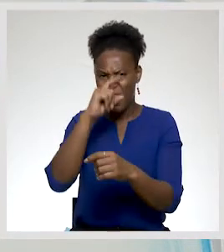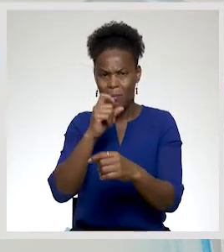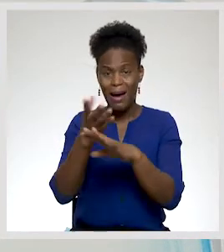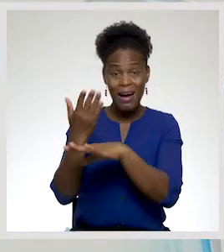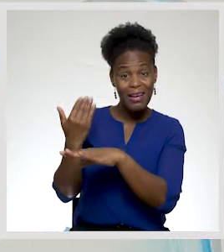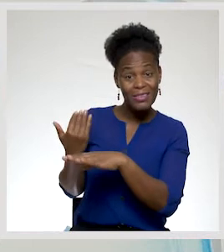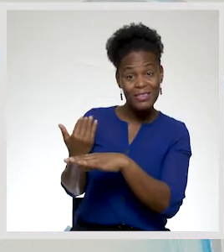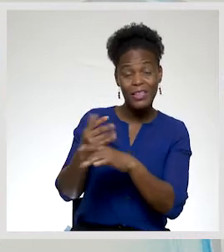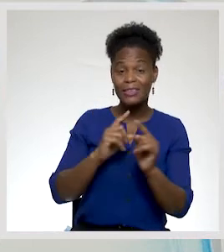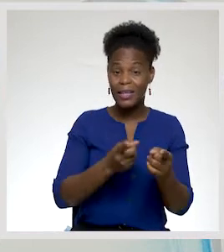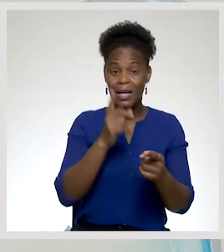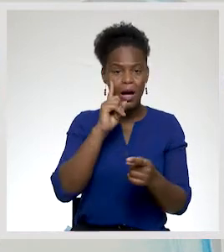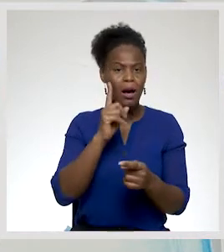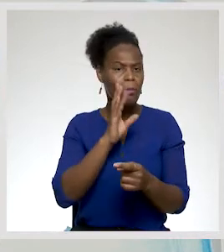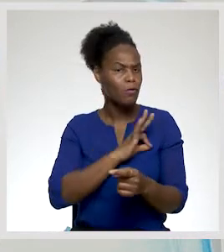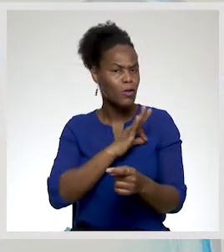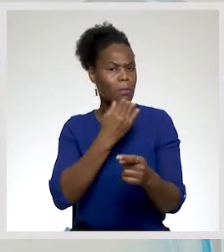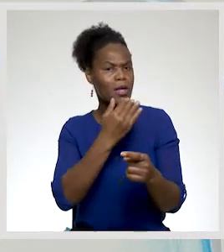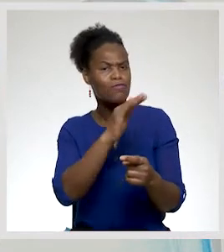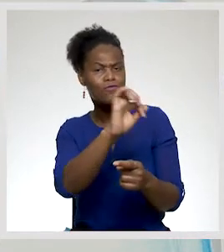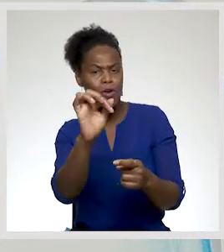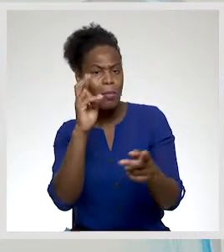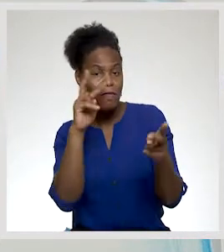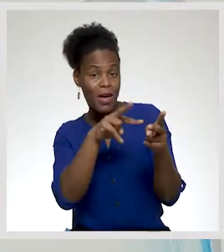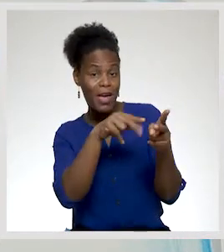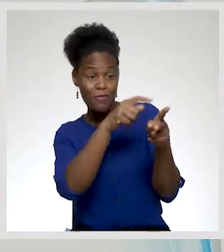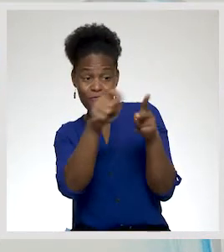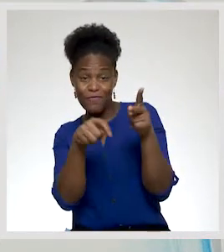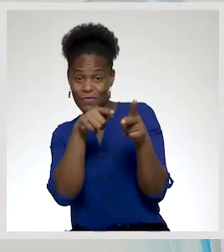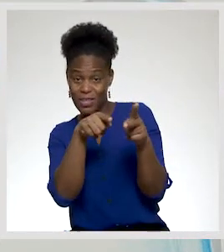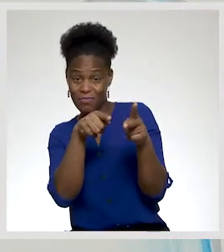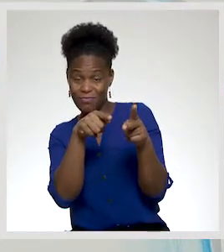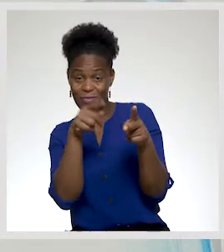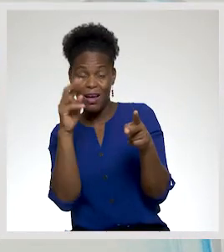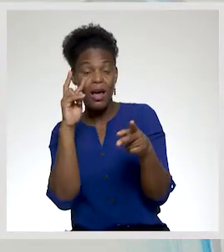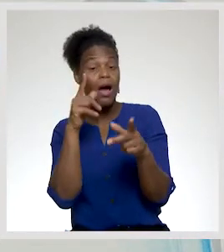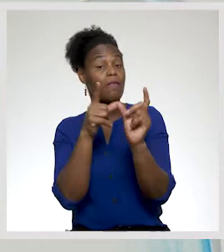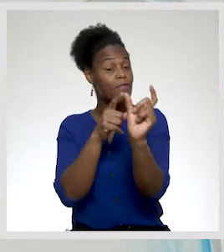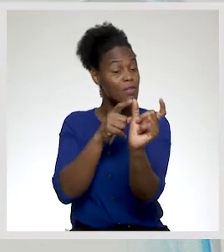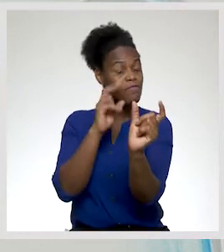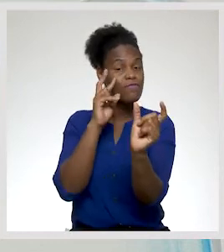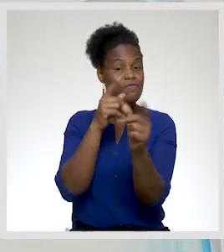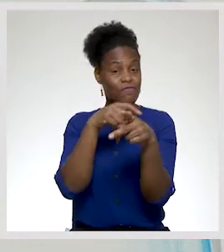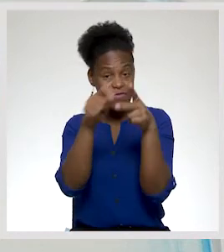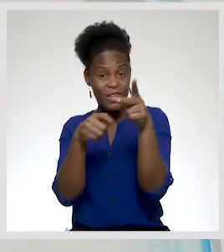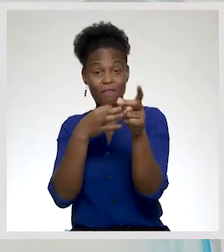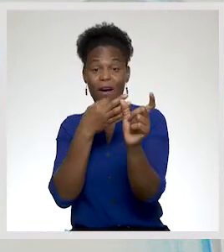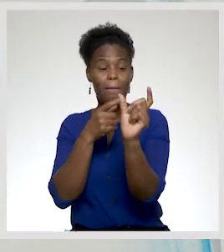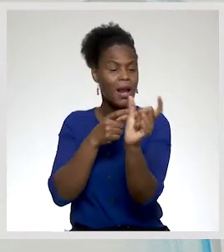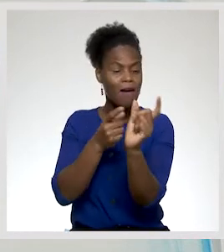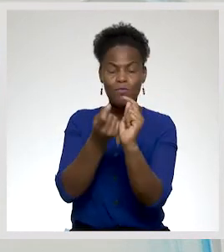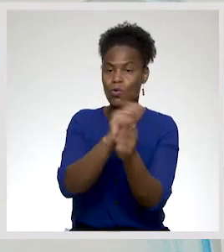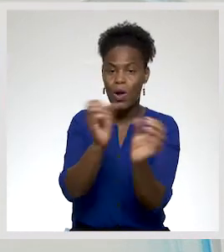vídeo? E estão a lembrar também que esse vídeo falou de palavras que não